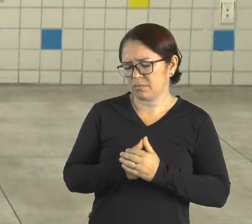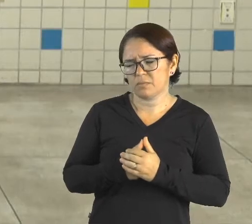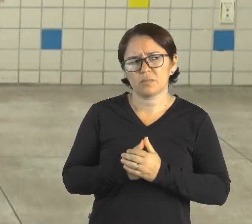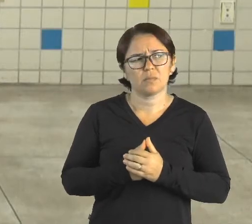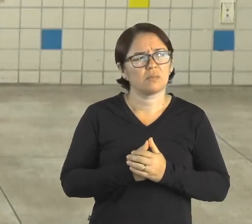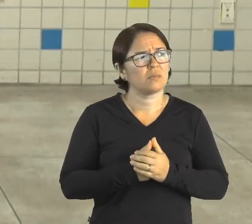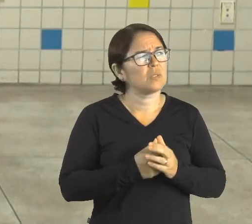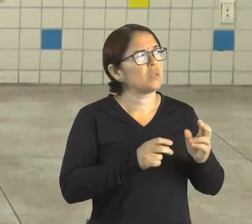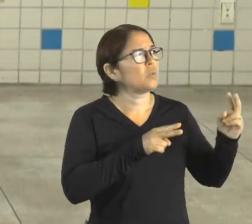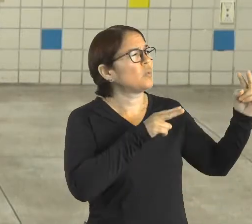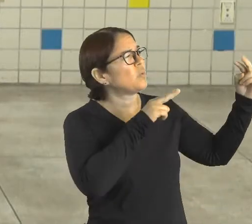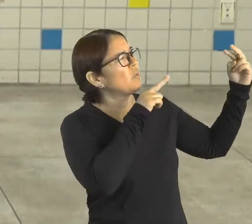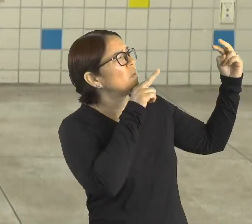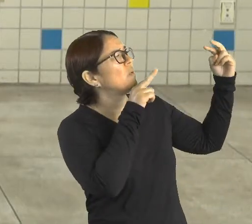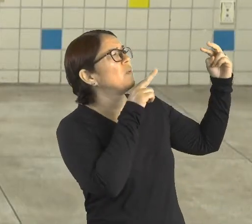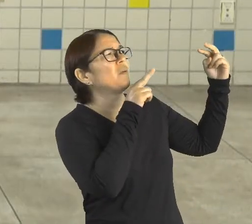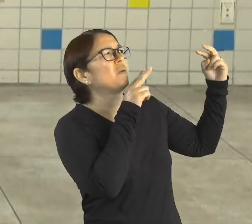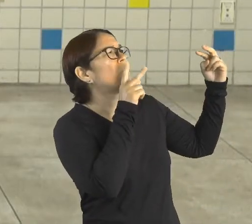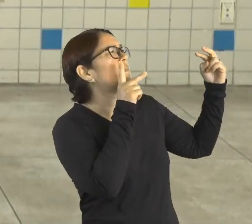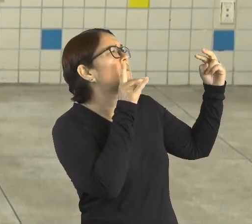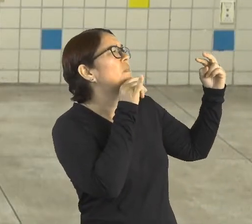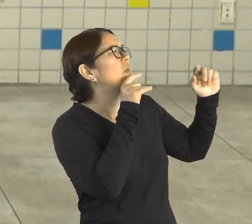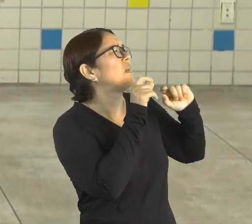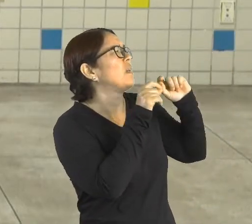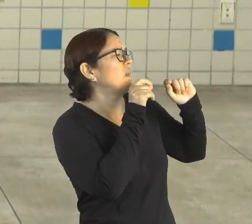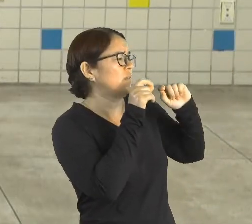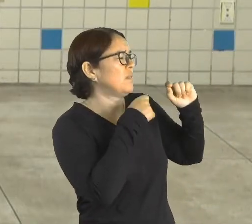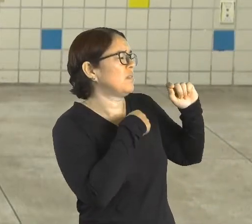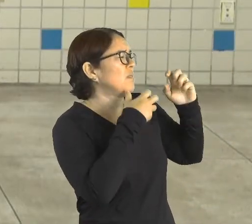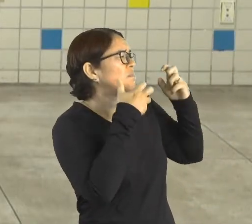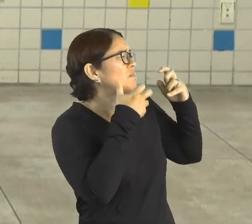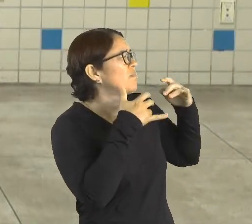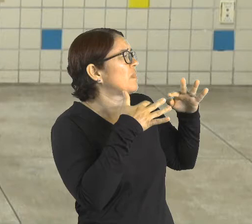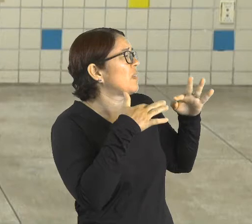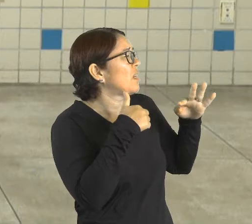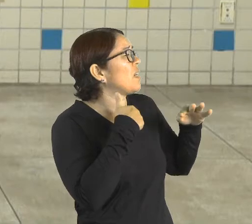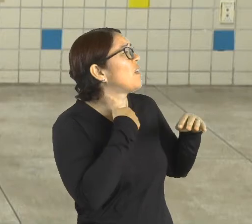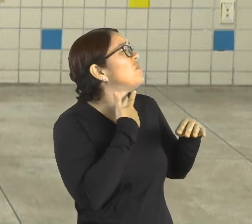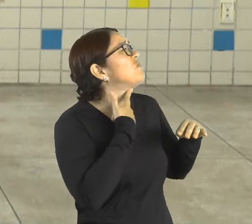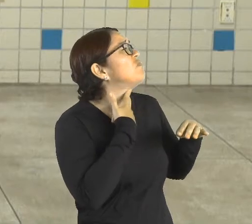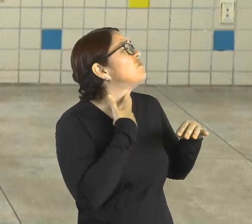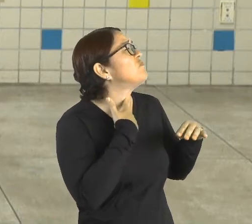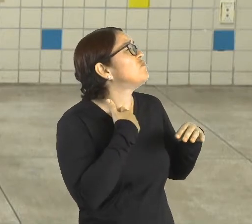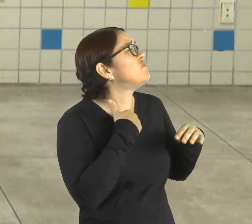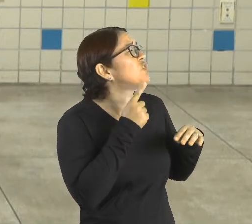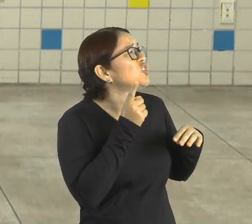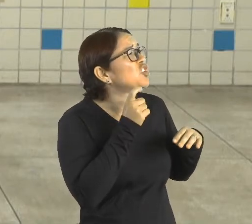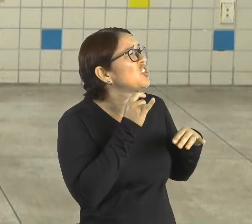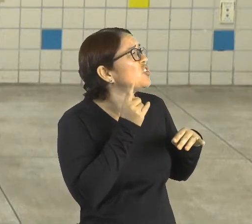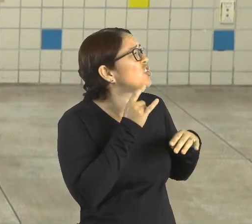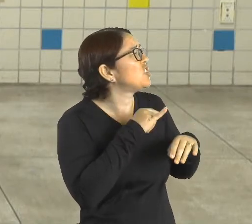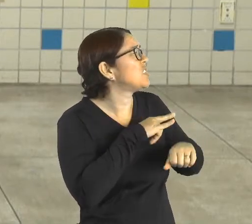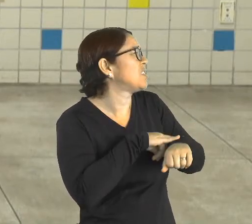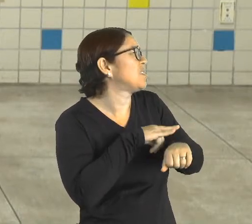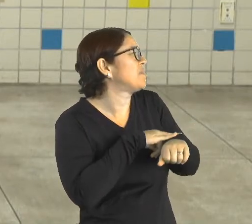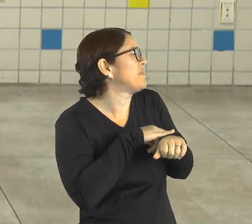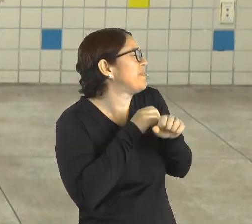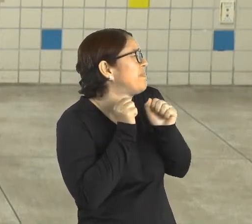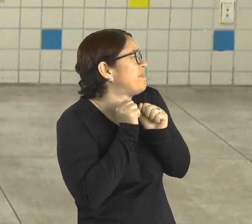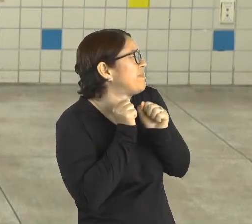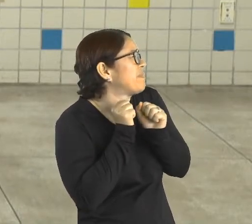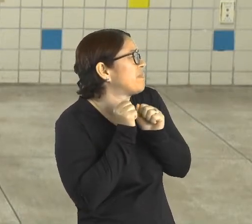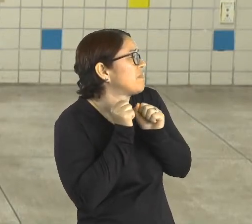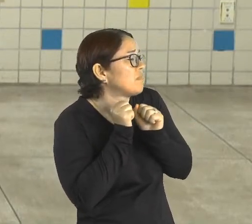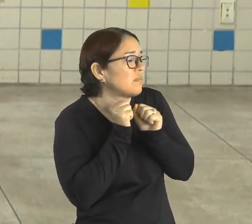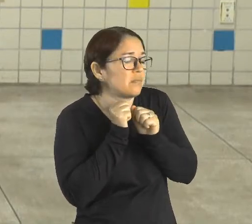olhava e falava, ô papito, sabe o que é? Eu estou com tanta vontade de fazer xixi que estou apertado. Então vai